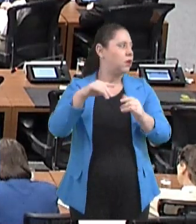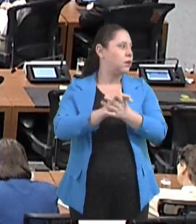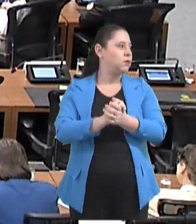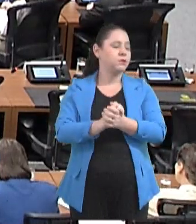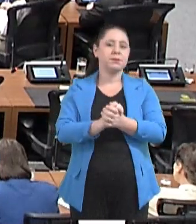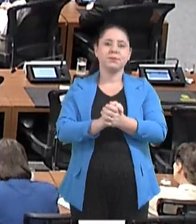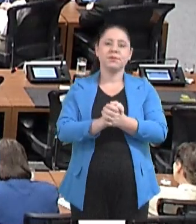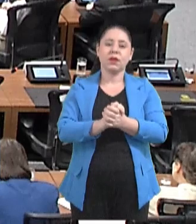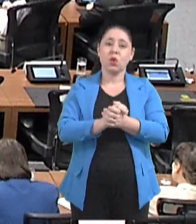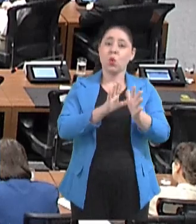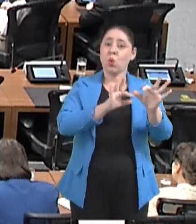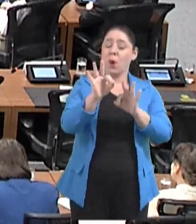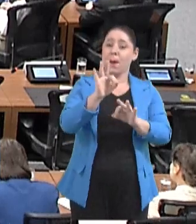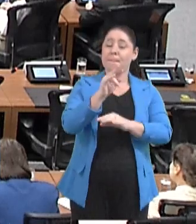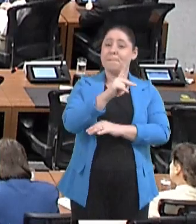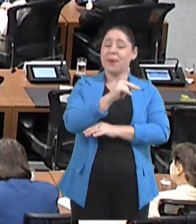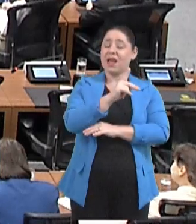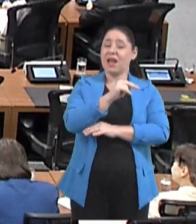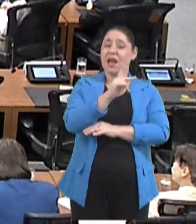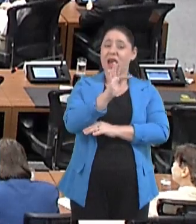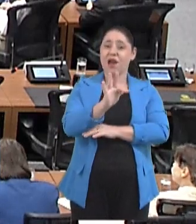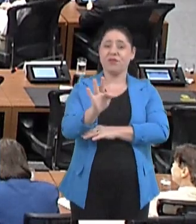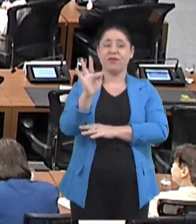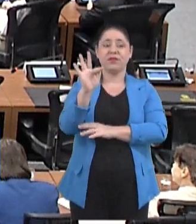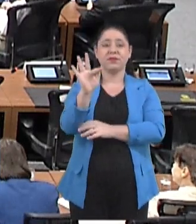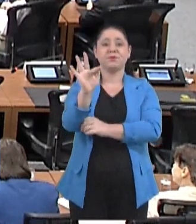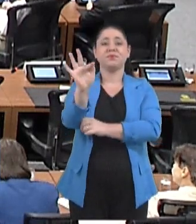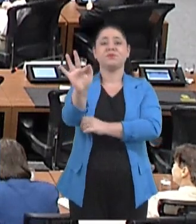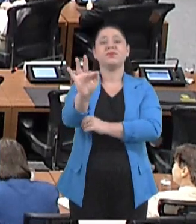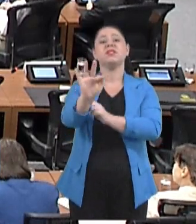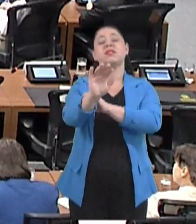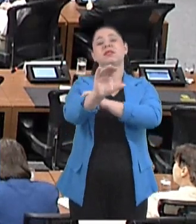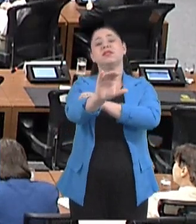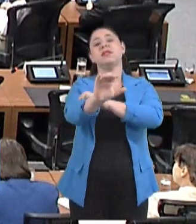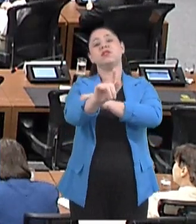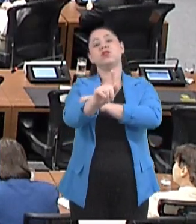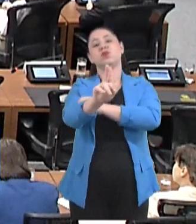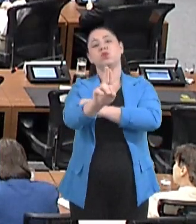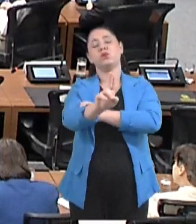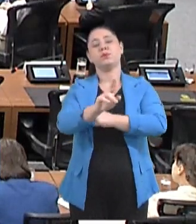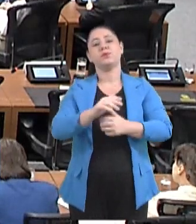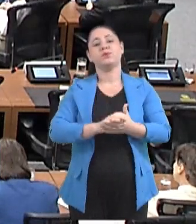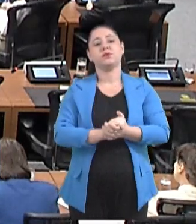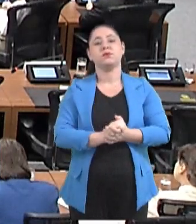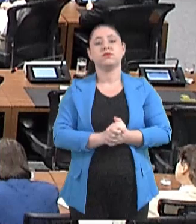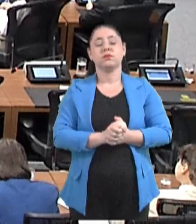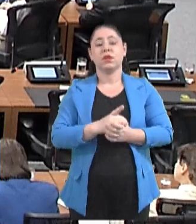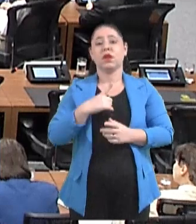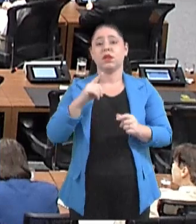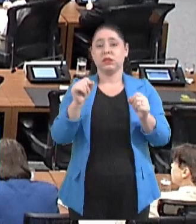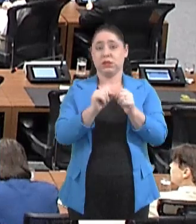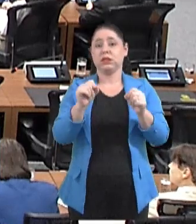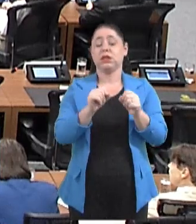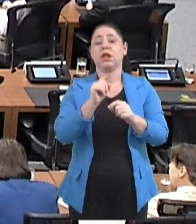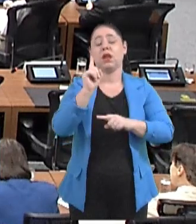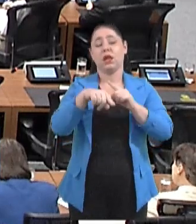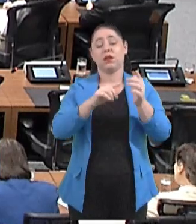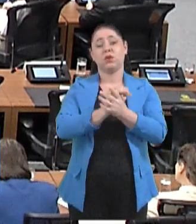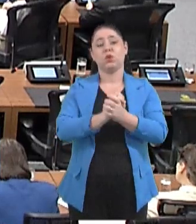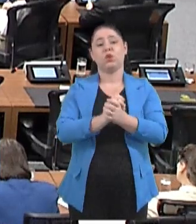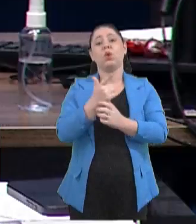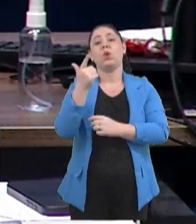da operação da Polícia Federal e também da CGU, que constataram